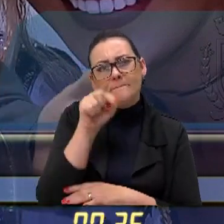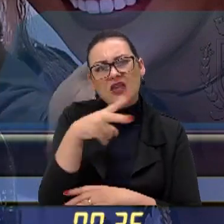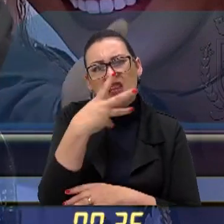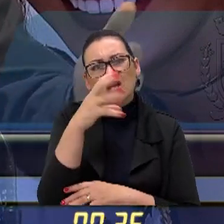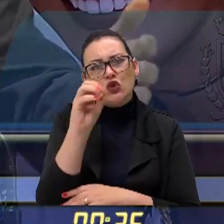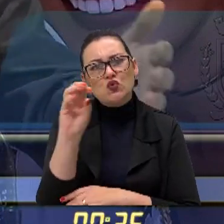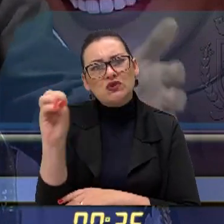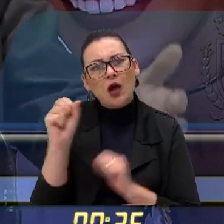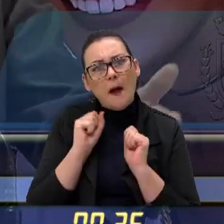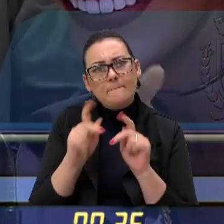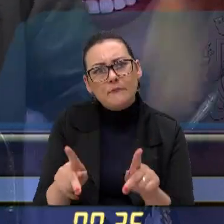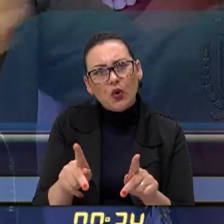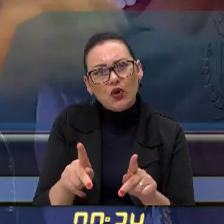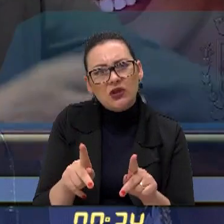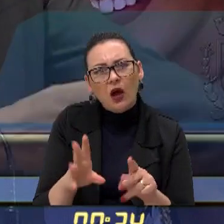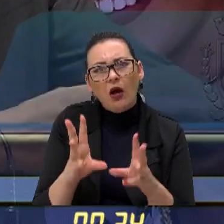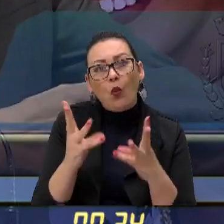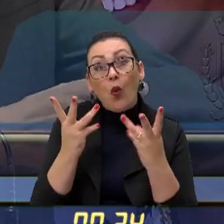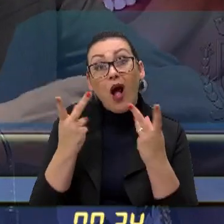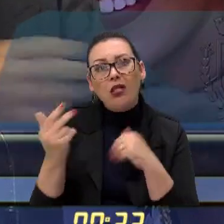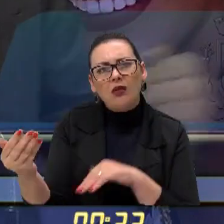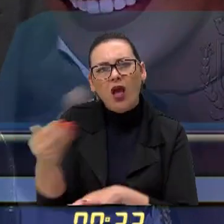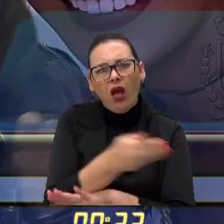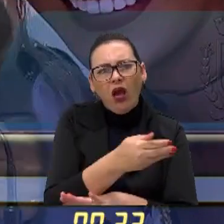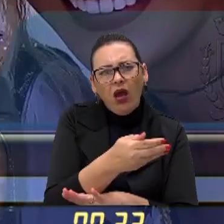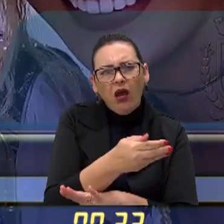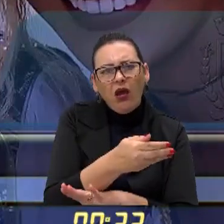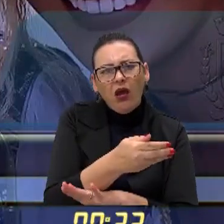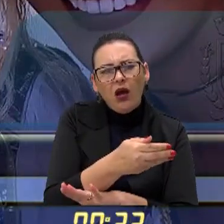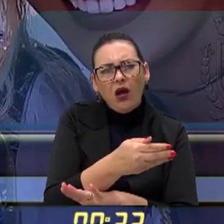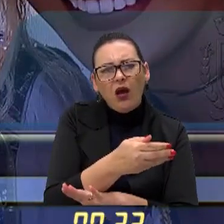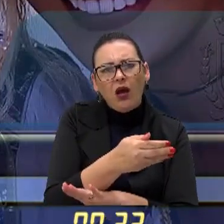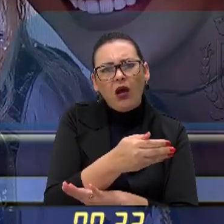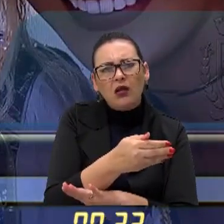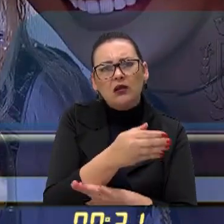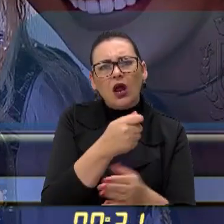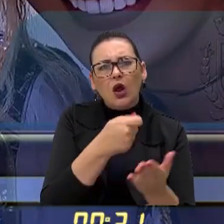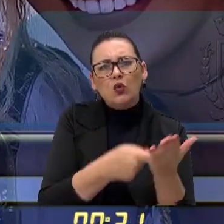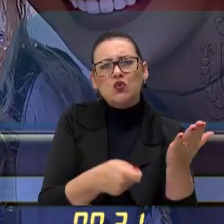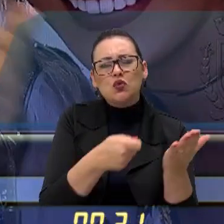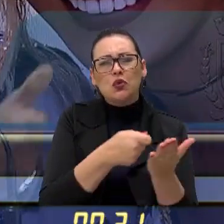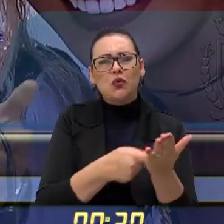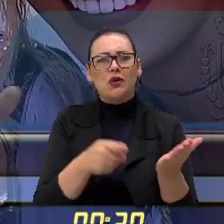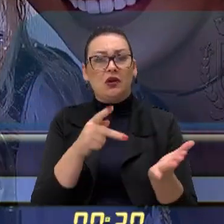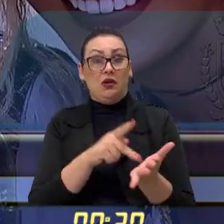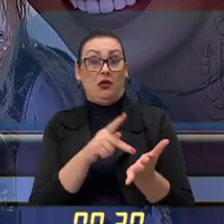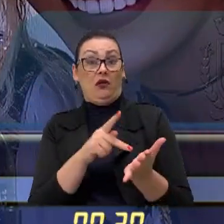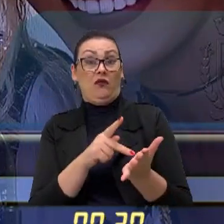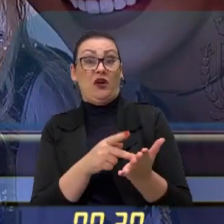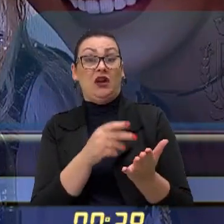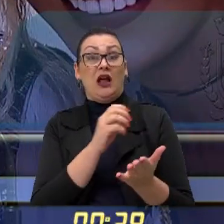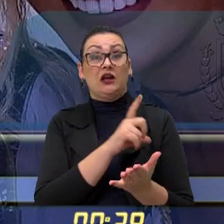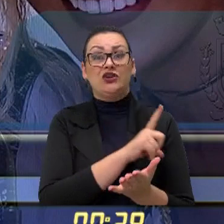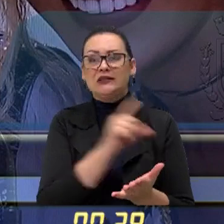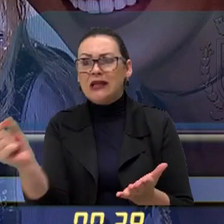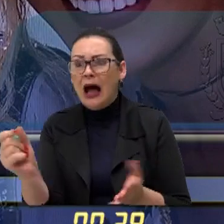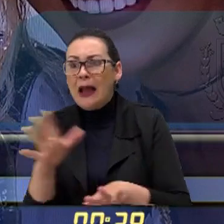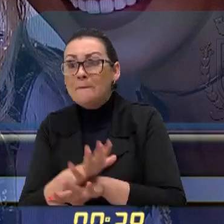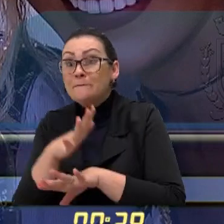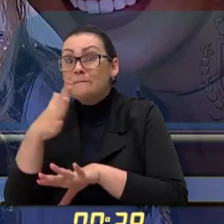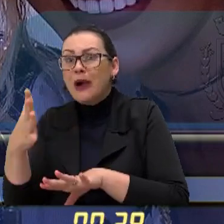1.200 aposentadorias. Quantos entraram na Brigada no último concurso? Na verdade, nós vamos ter uma saída maior